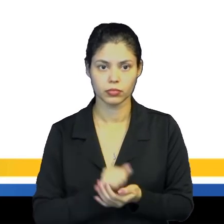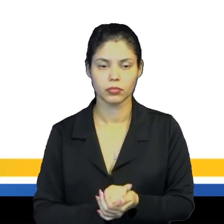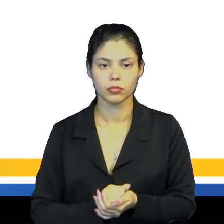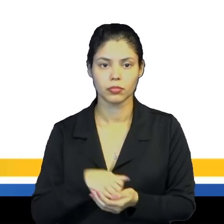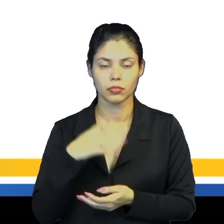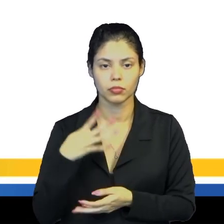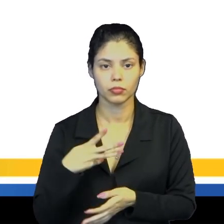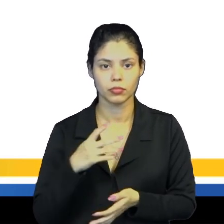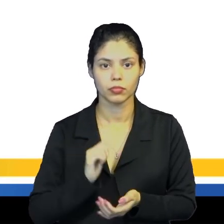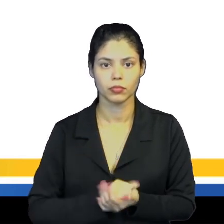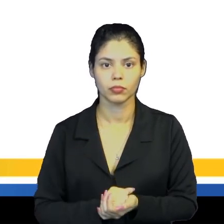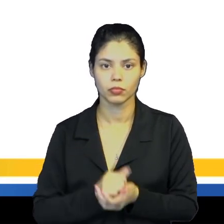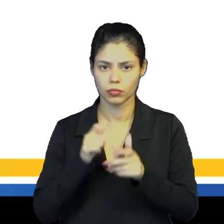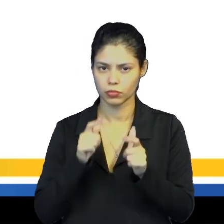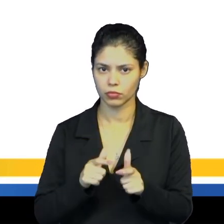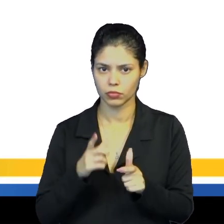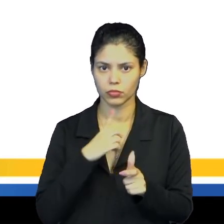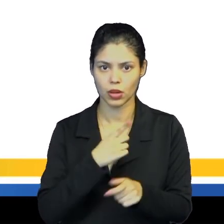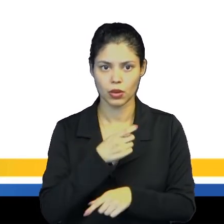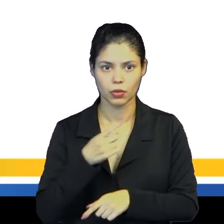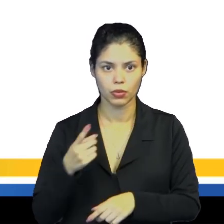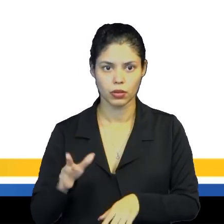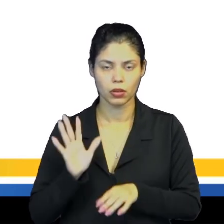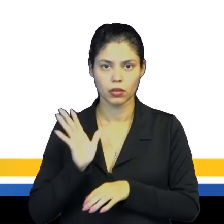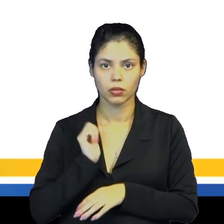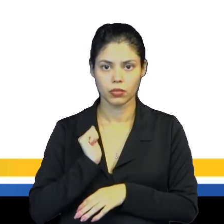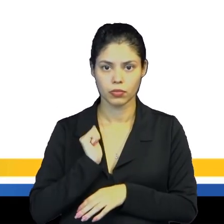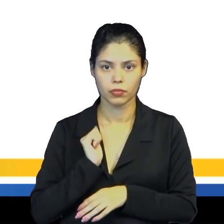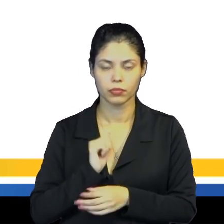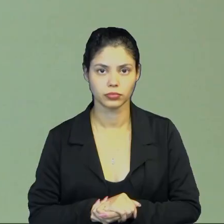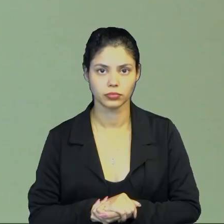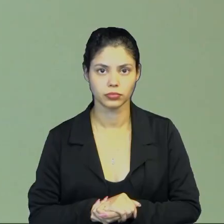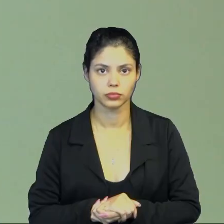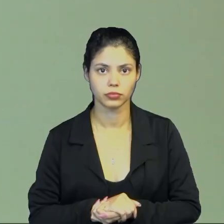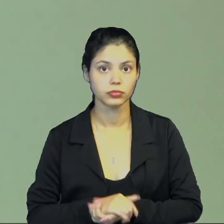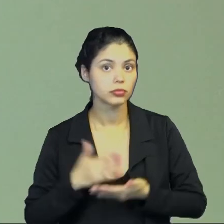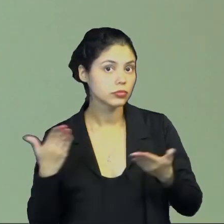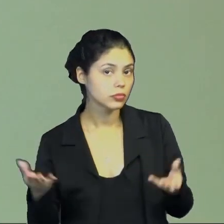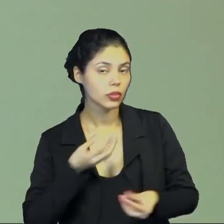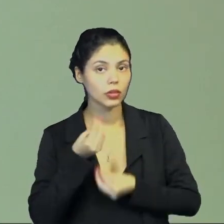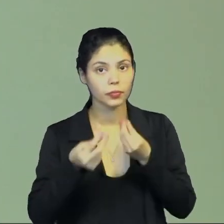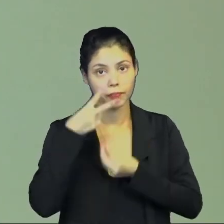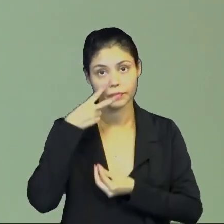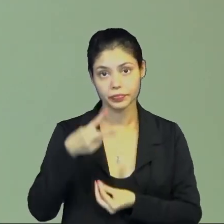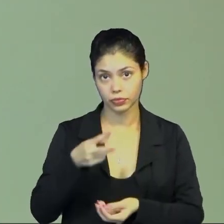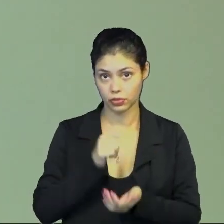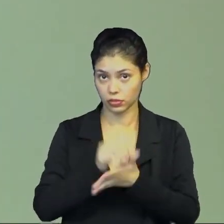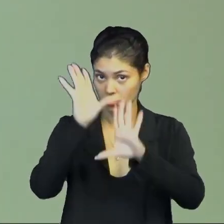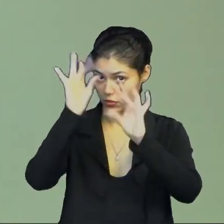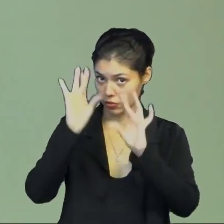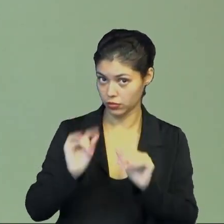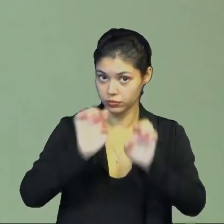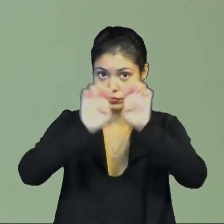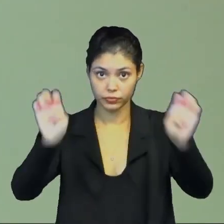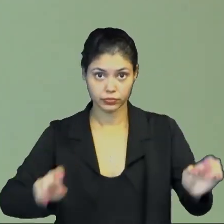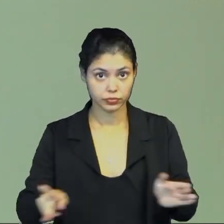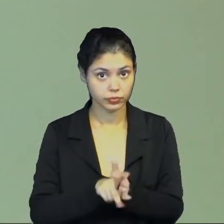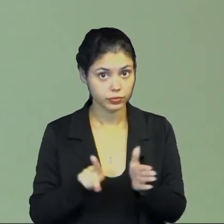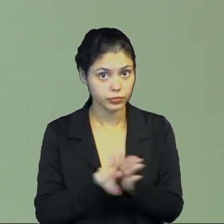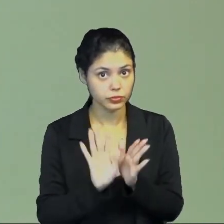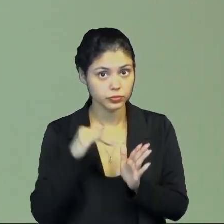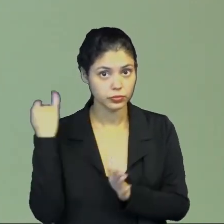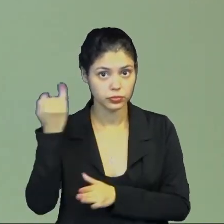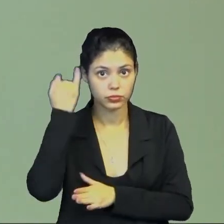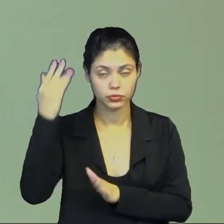E na estrutura 4, é onde os espermatozoides ficam armazenados. Então, conforme nós vimos, cada estrutura tem a sua